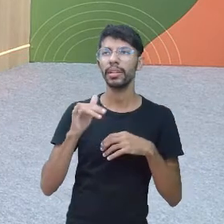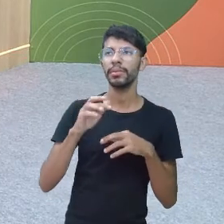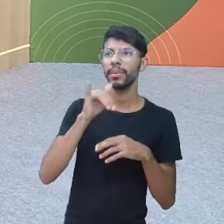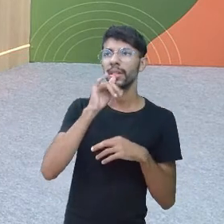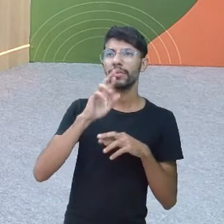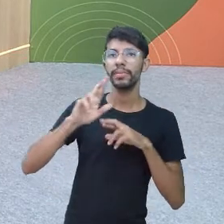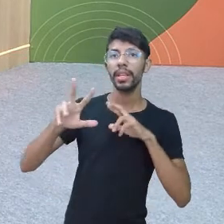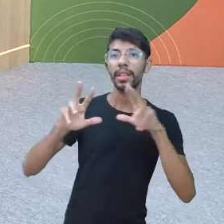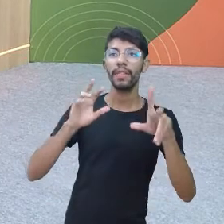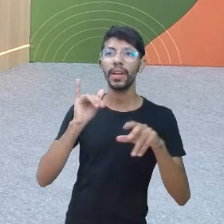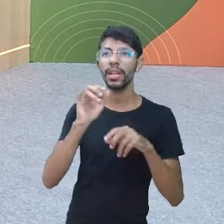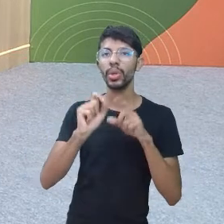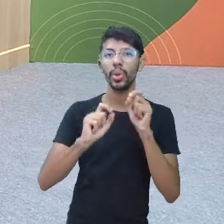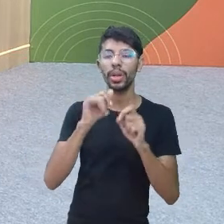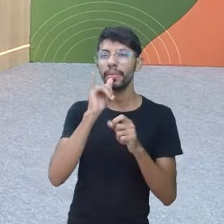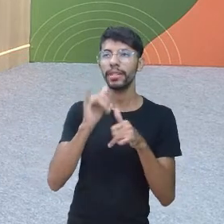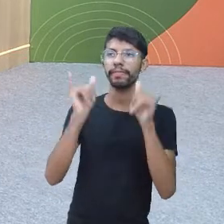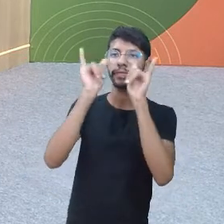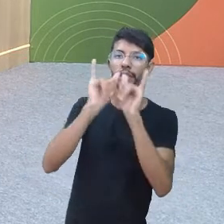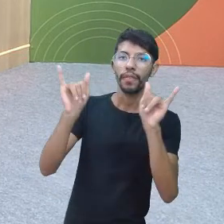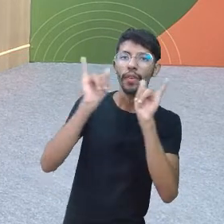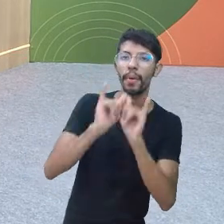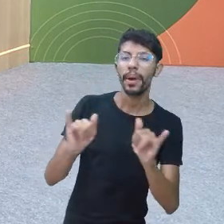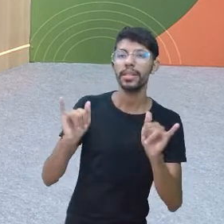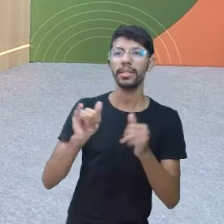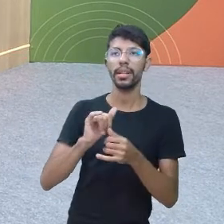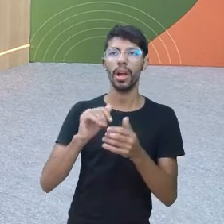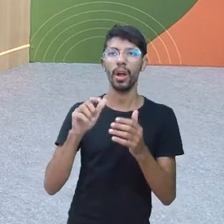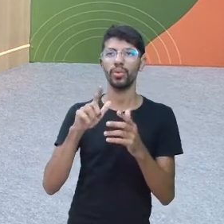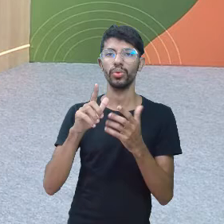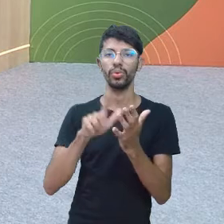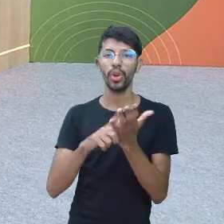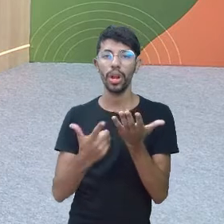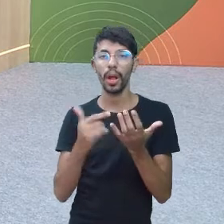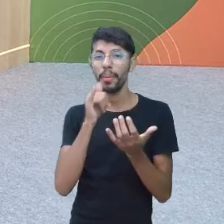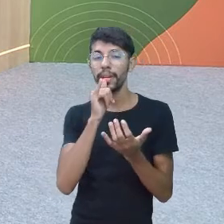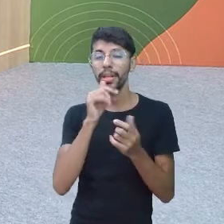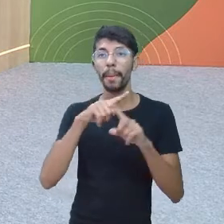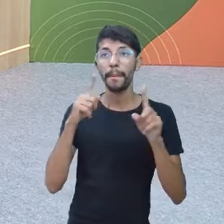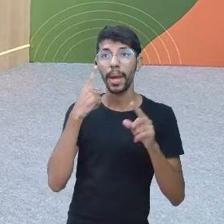informação que está sendo passada ali para o jornal, mas a entrevista de emprego também